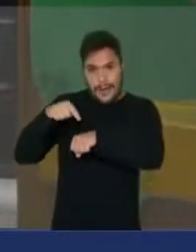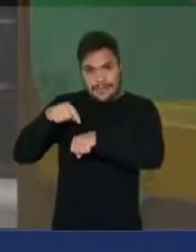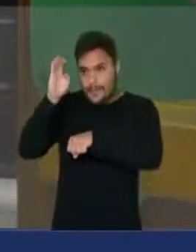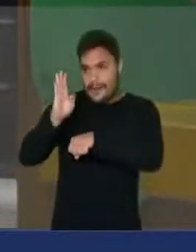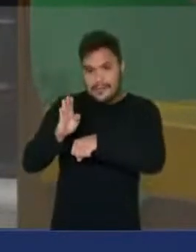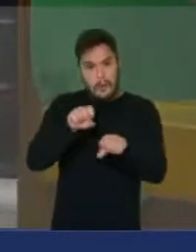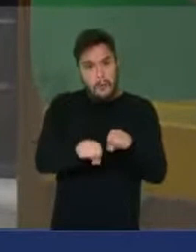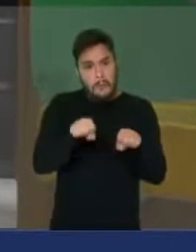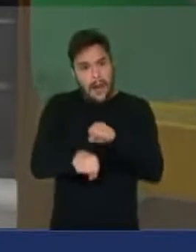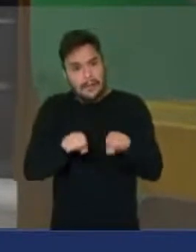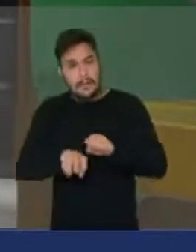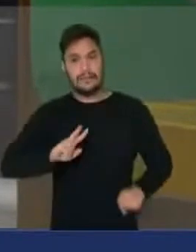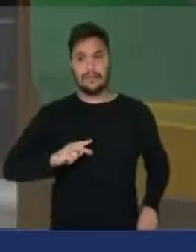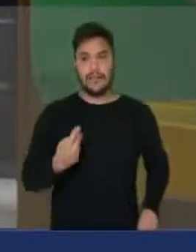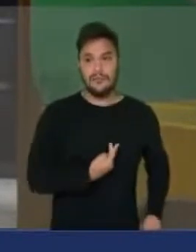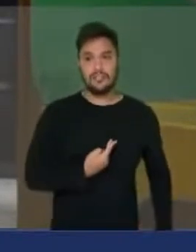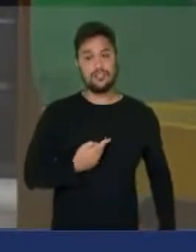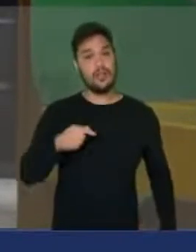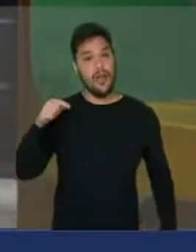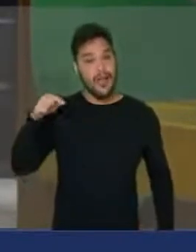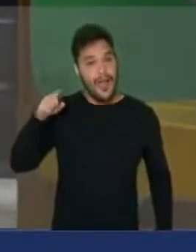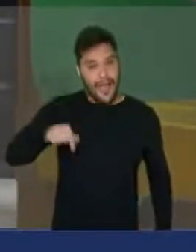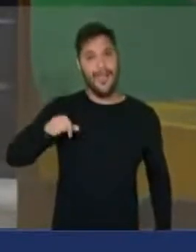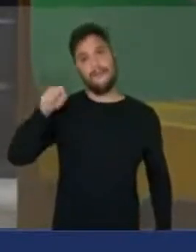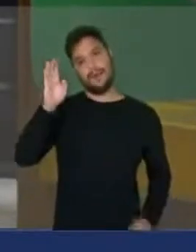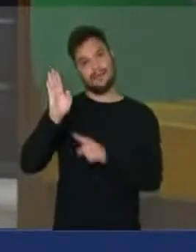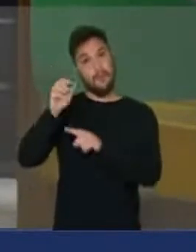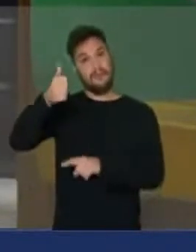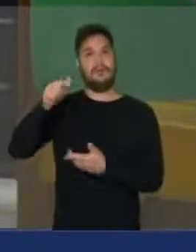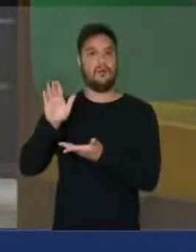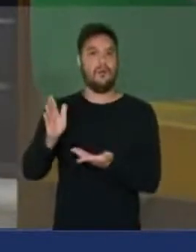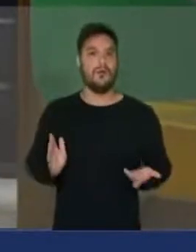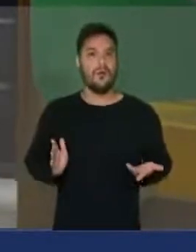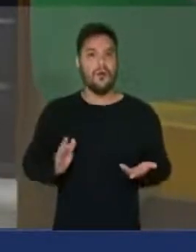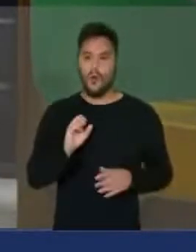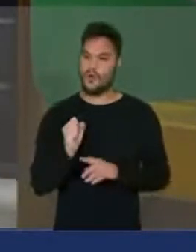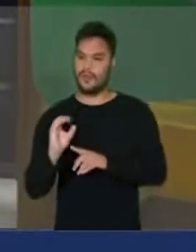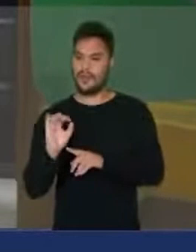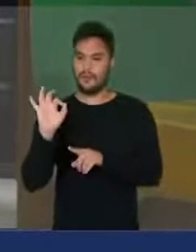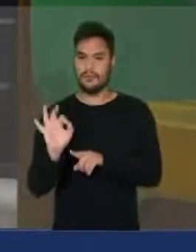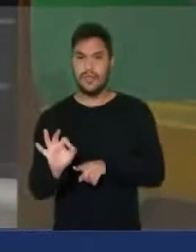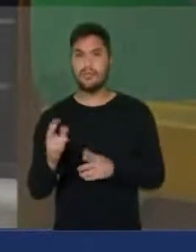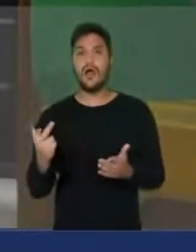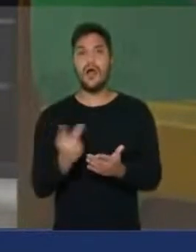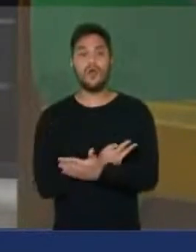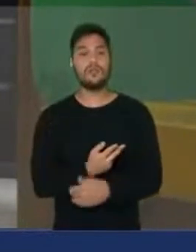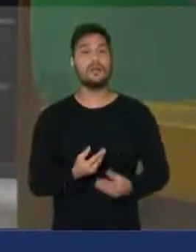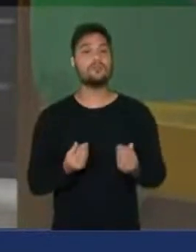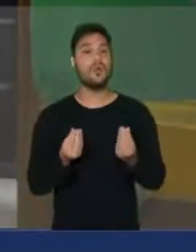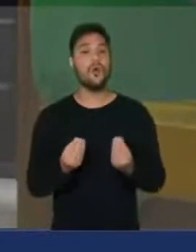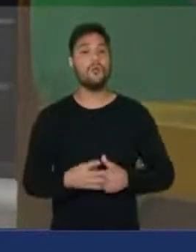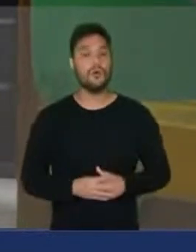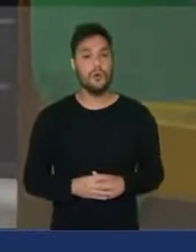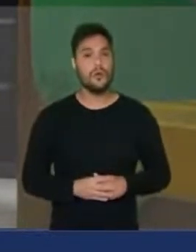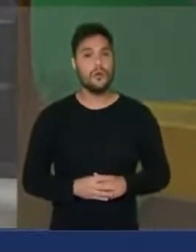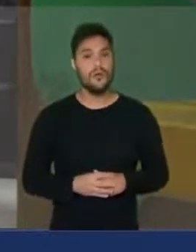mata travestis e transexuais do planeta. E que 80% desses assassinatos ocorreram e ocorrem com